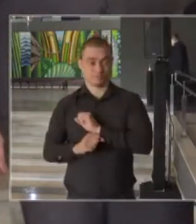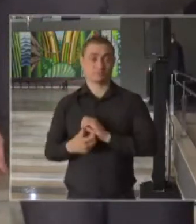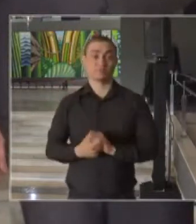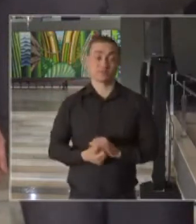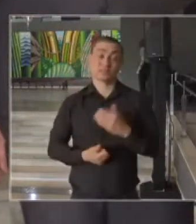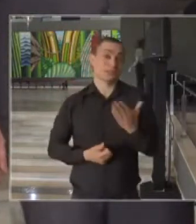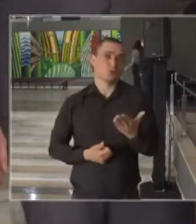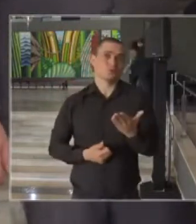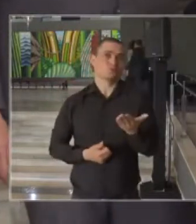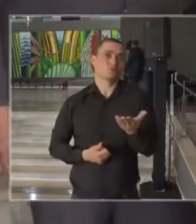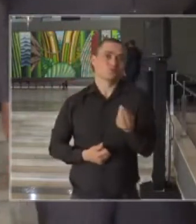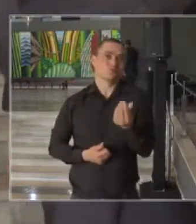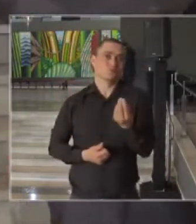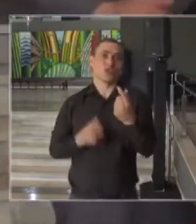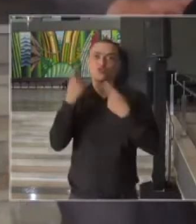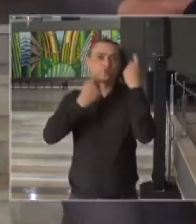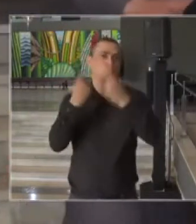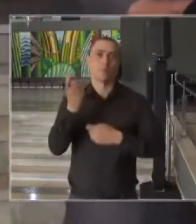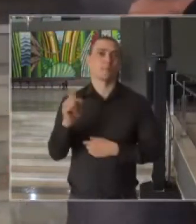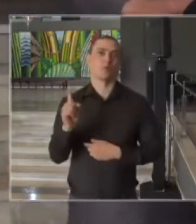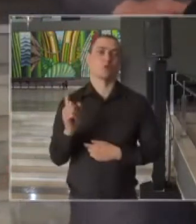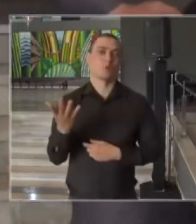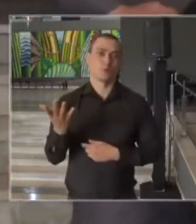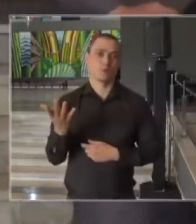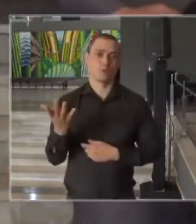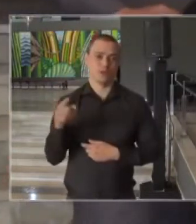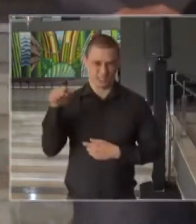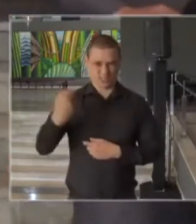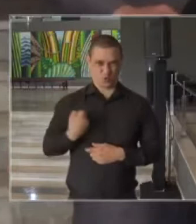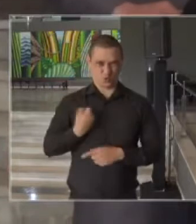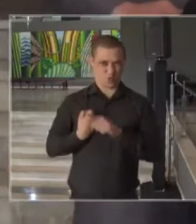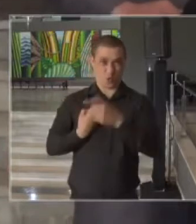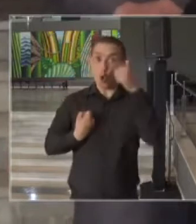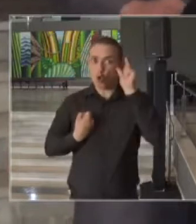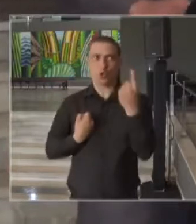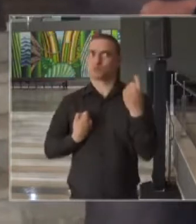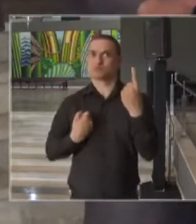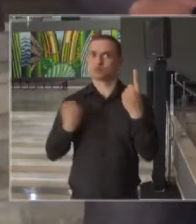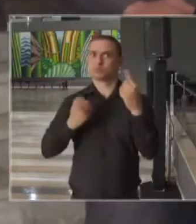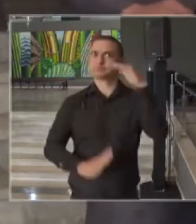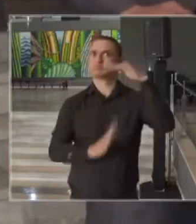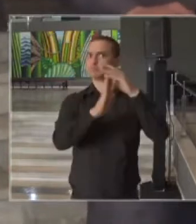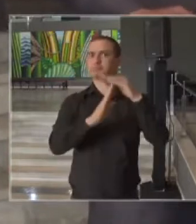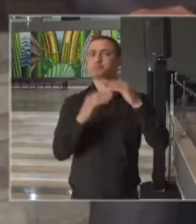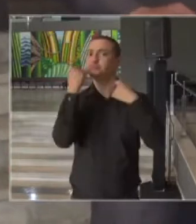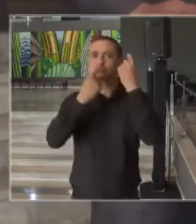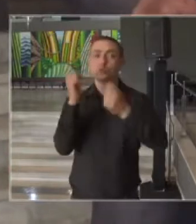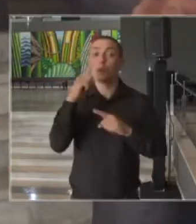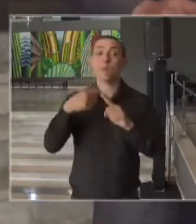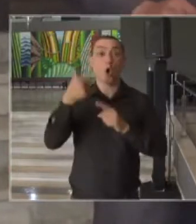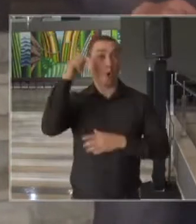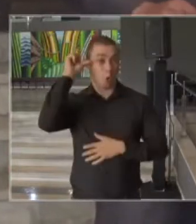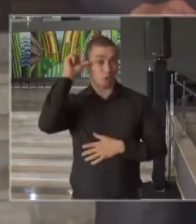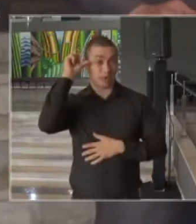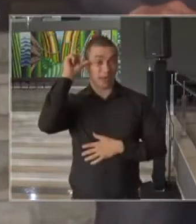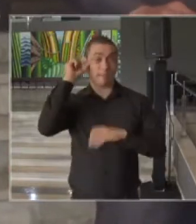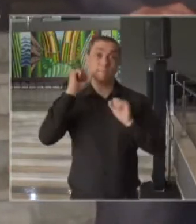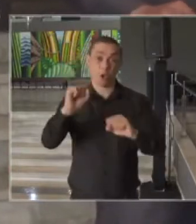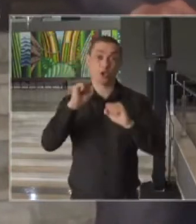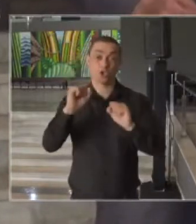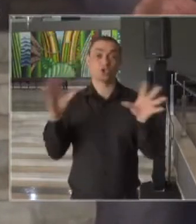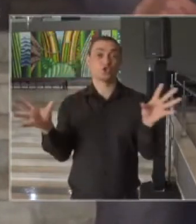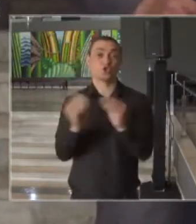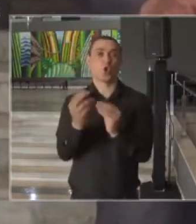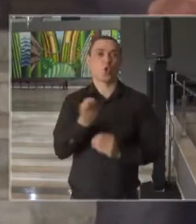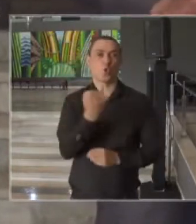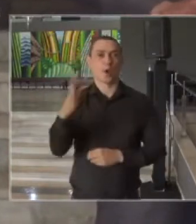então não não nos preocupa esse número de ontem é provavelmente ontem tenha saído